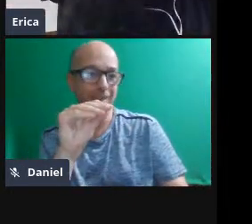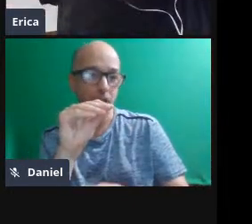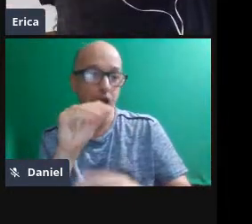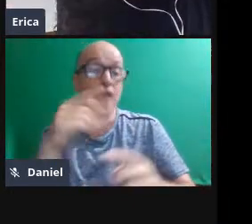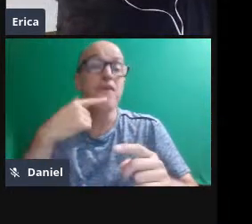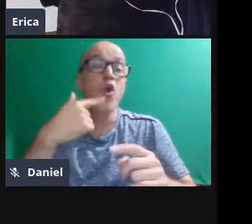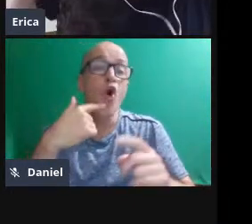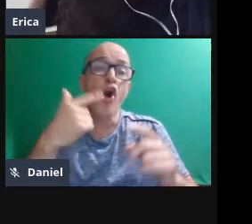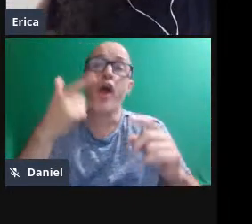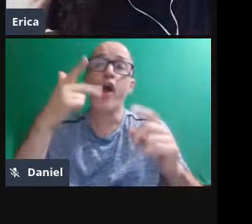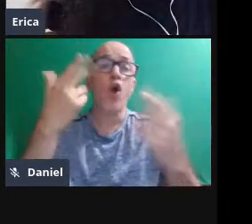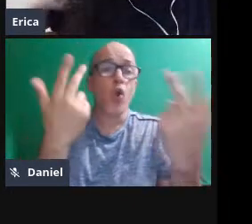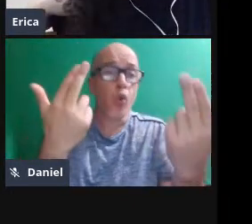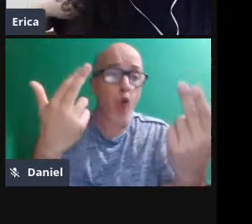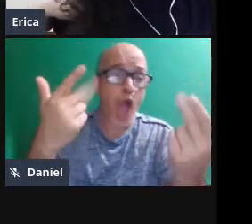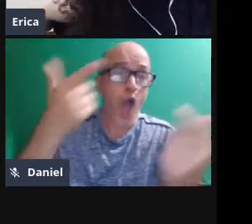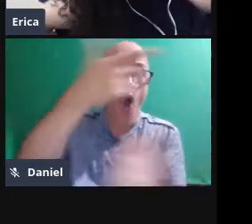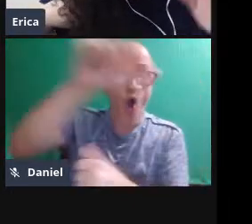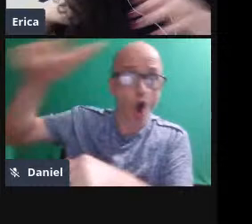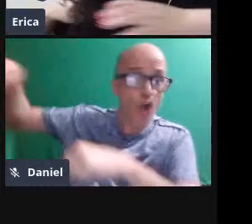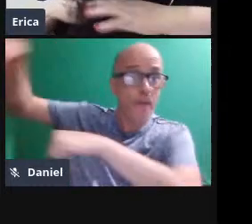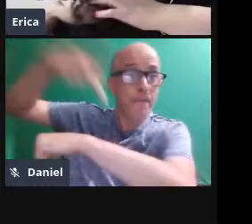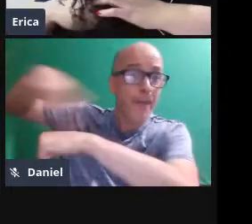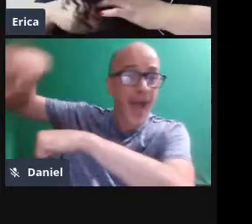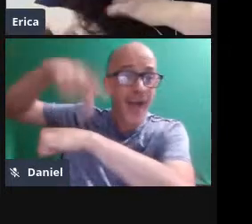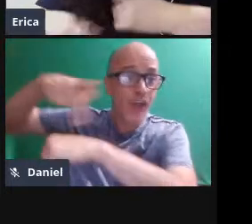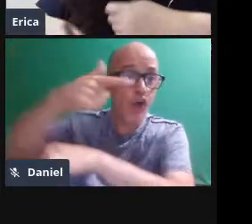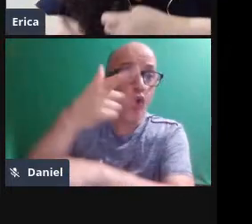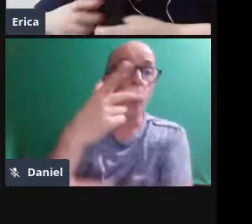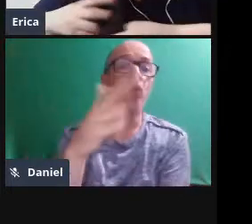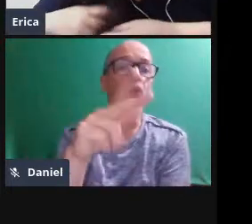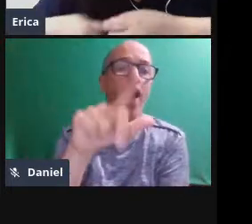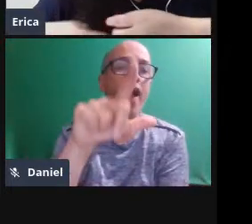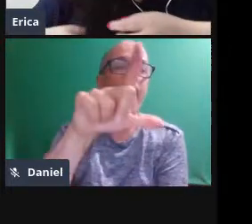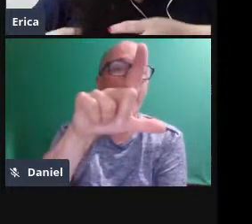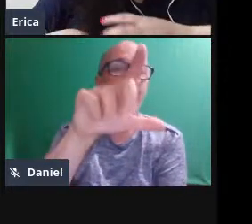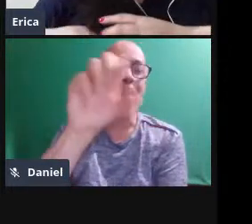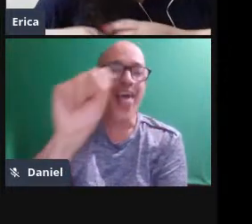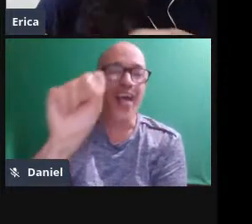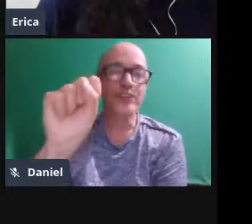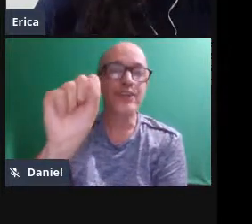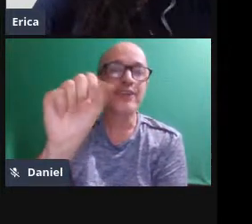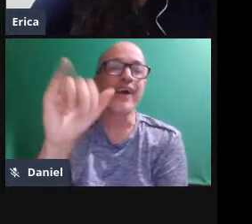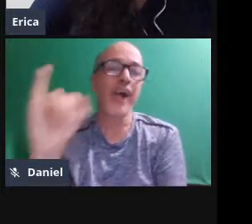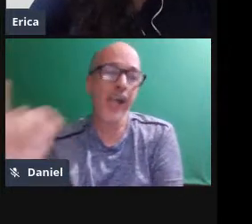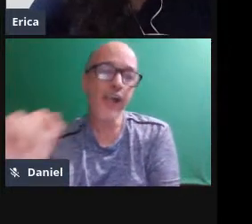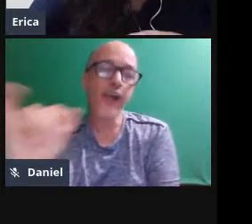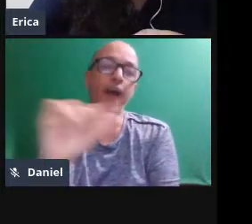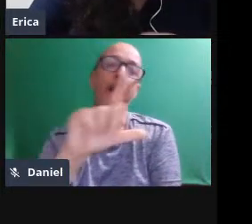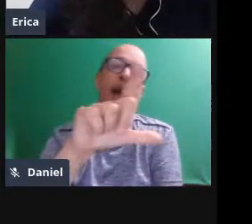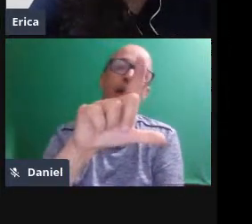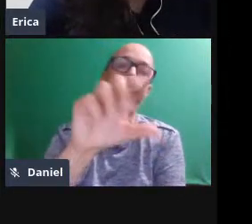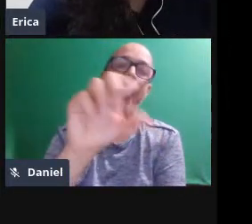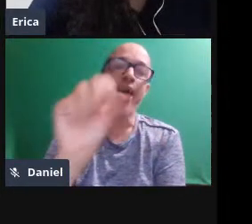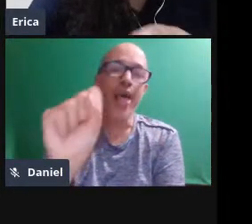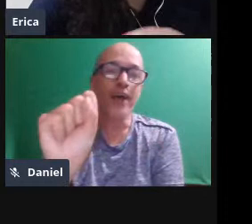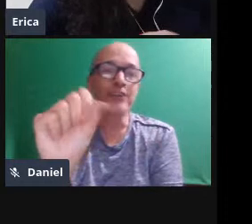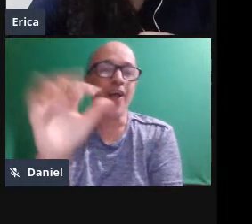Foi uma sigla que o Nelson Pimenta, que é uma pessoa da comunidade